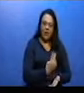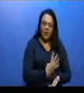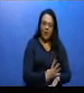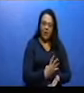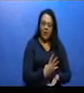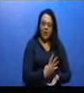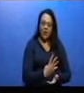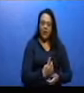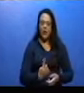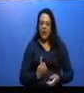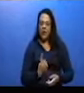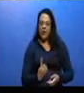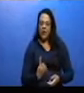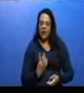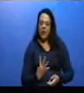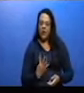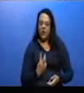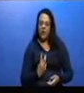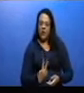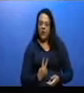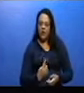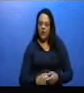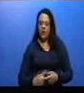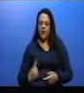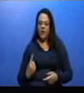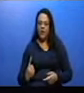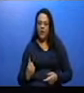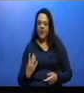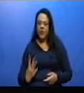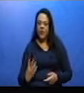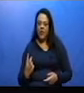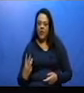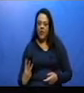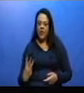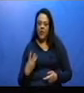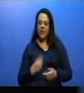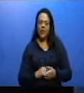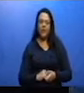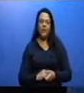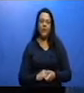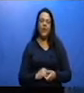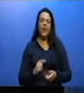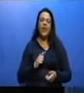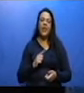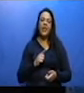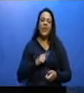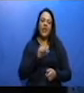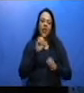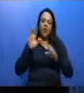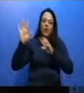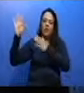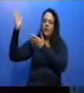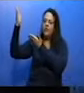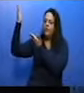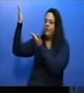página 142 e a página 143. Nós temos as informações,